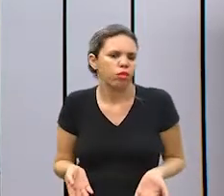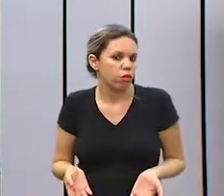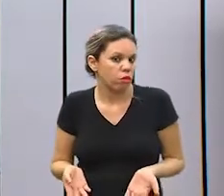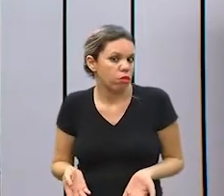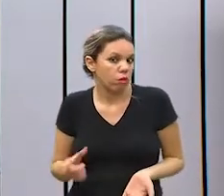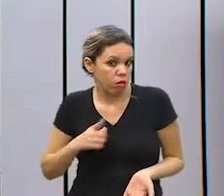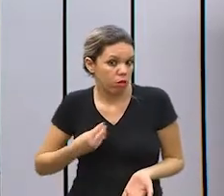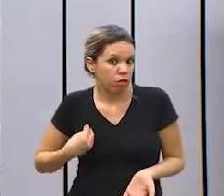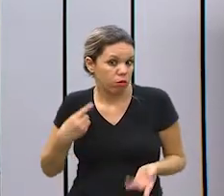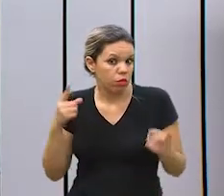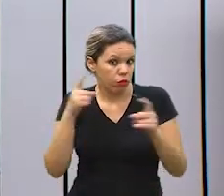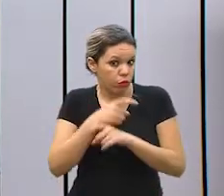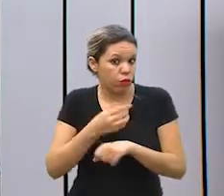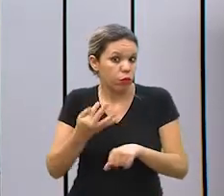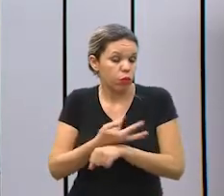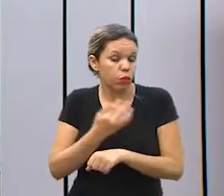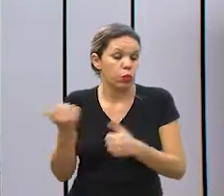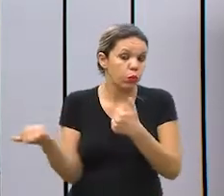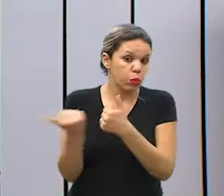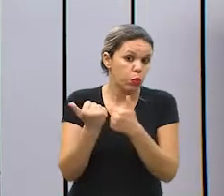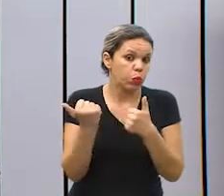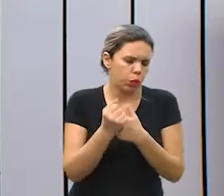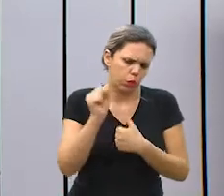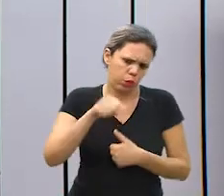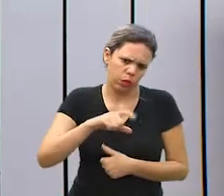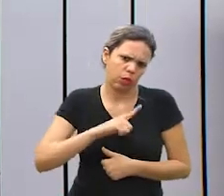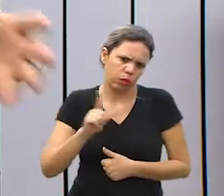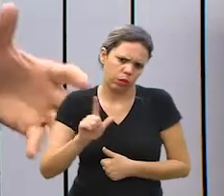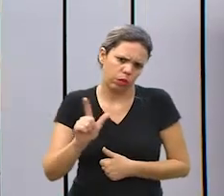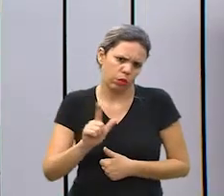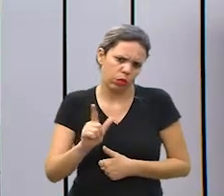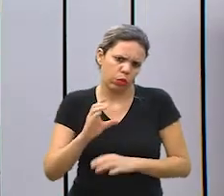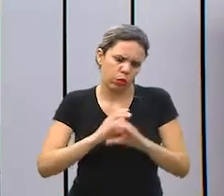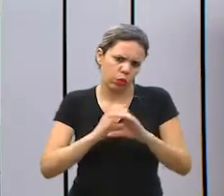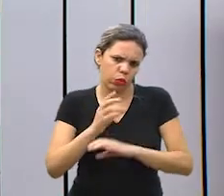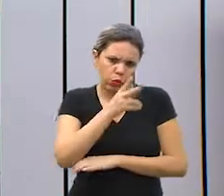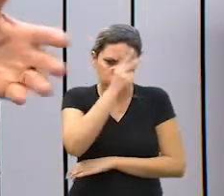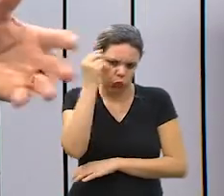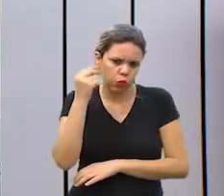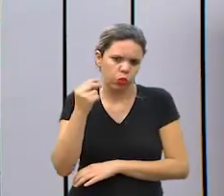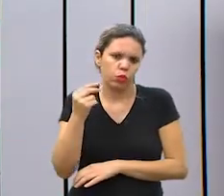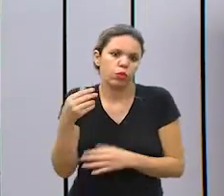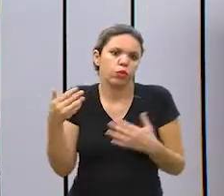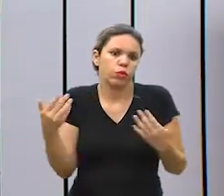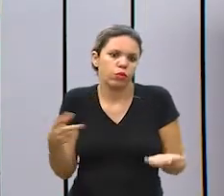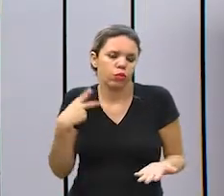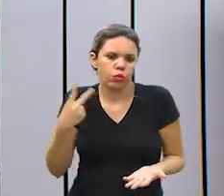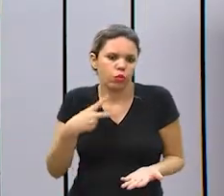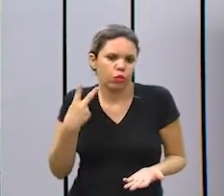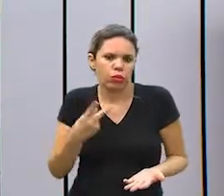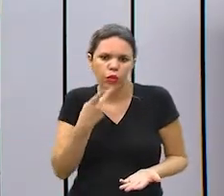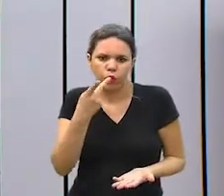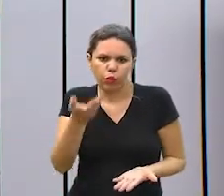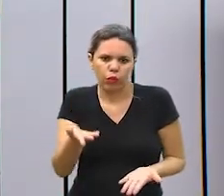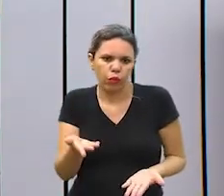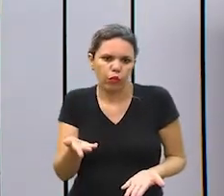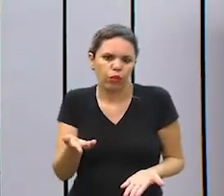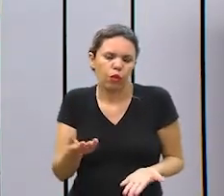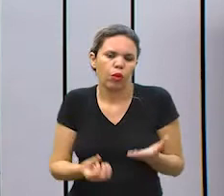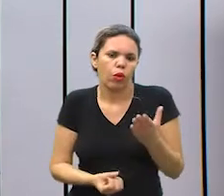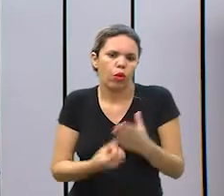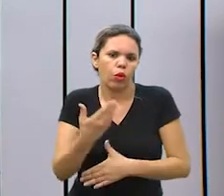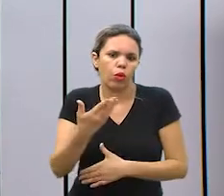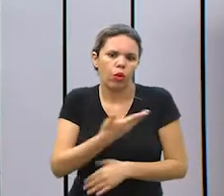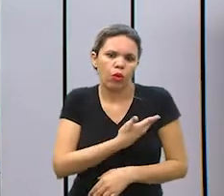sim, existe dificuldade na reposição? Claro que existe. Os concursos públicos ao qual o vereador se referiu, eles ocorreram